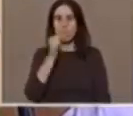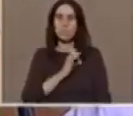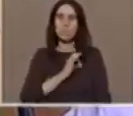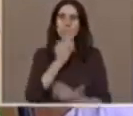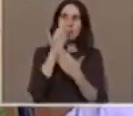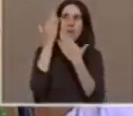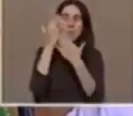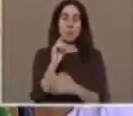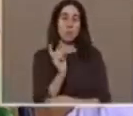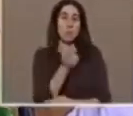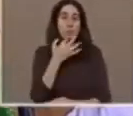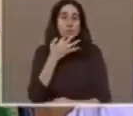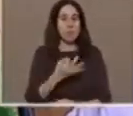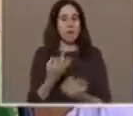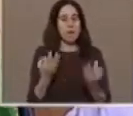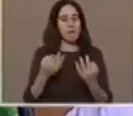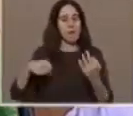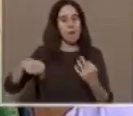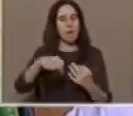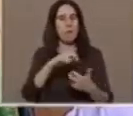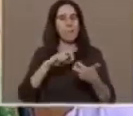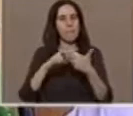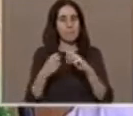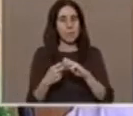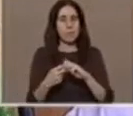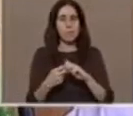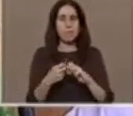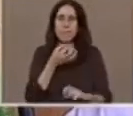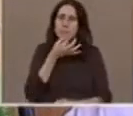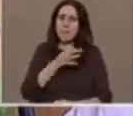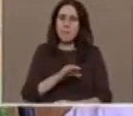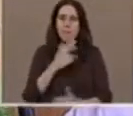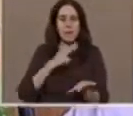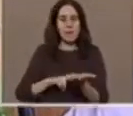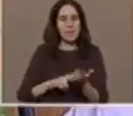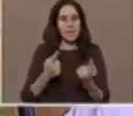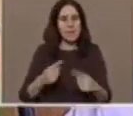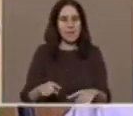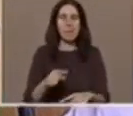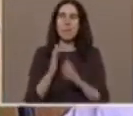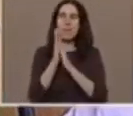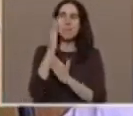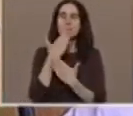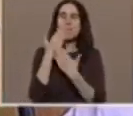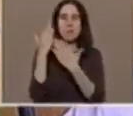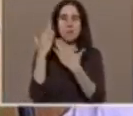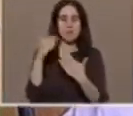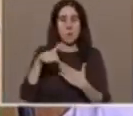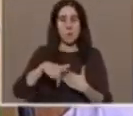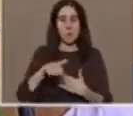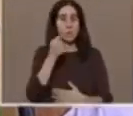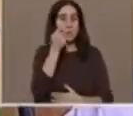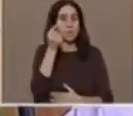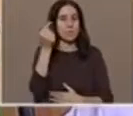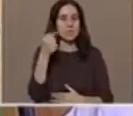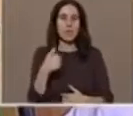nós, apesar dos nossos problemas, temos certamente muitas razões para dar graças a Deus. Hoje, em especial,